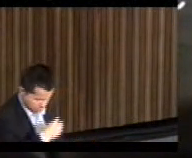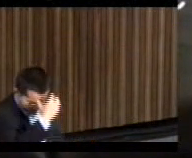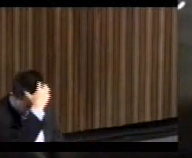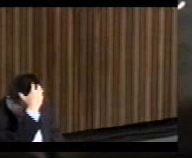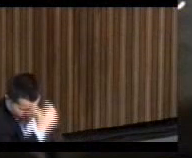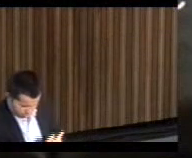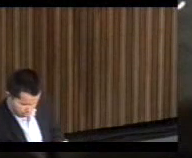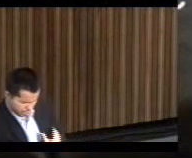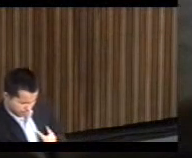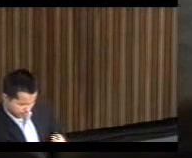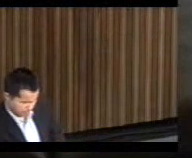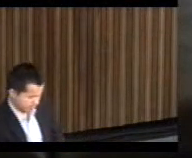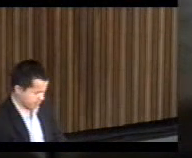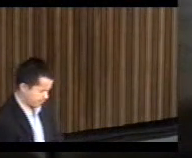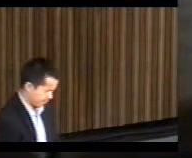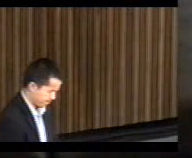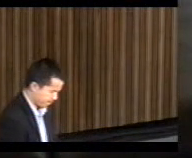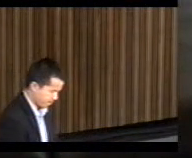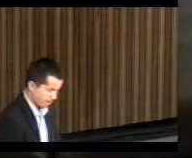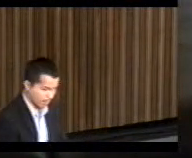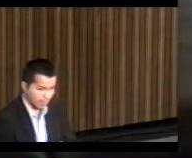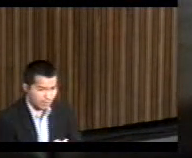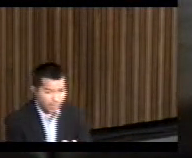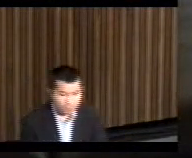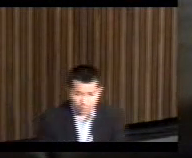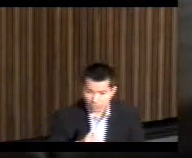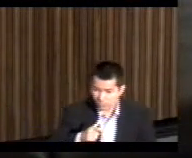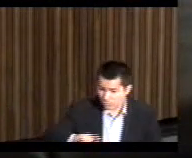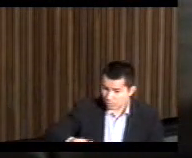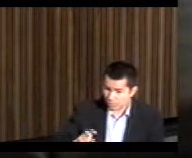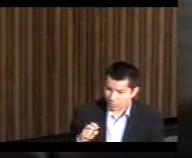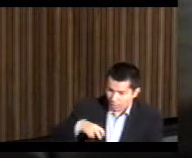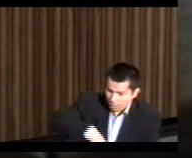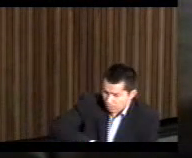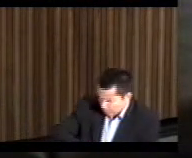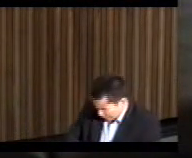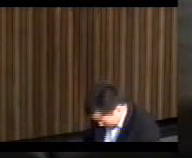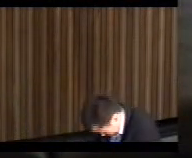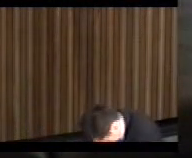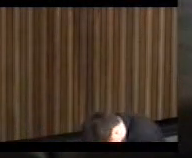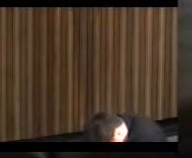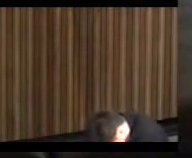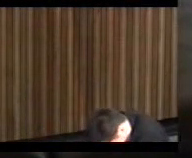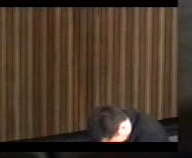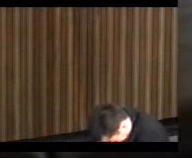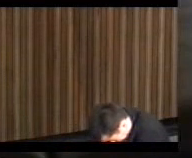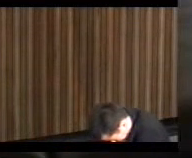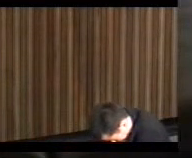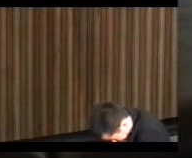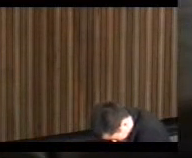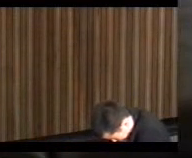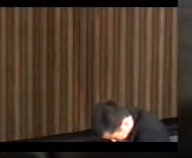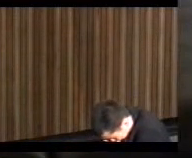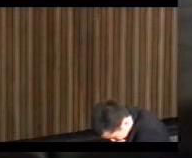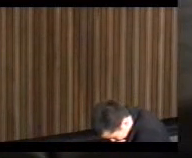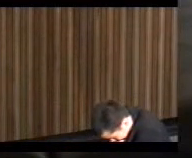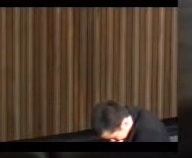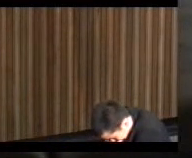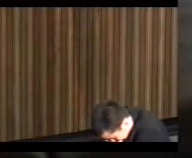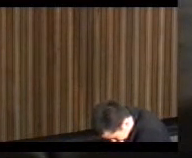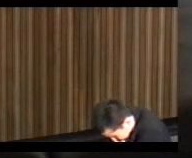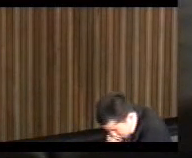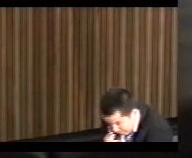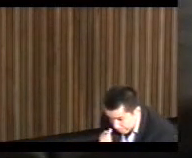seus descendentes. Abraão se ajoelhou, encostou o rosto no chão e começou a rir,